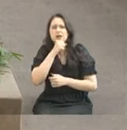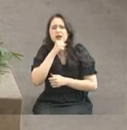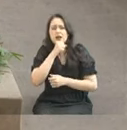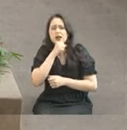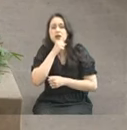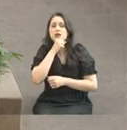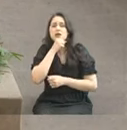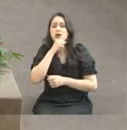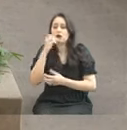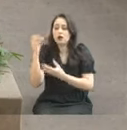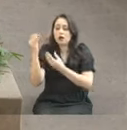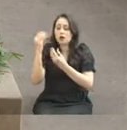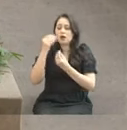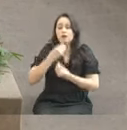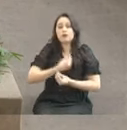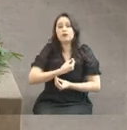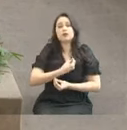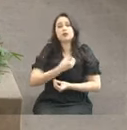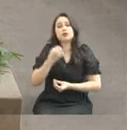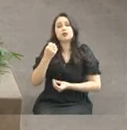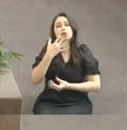Deu vida.